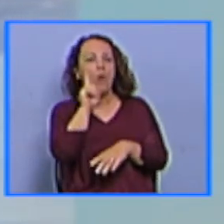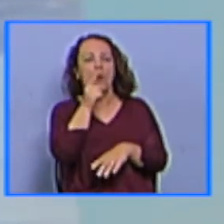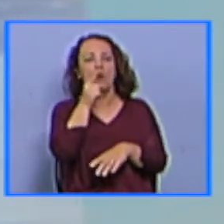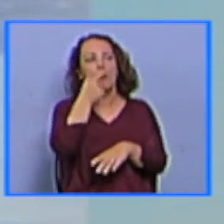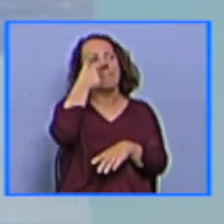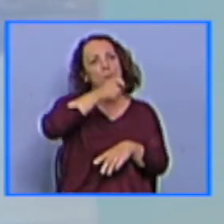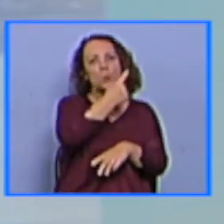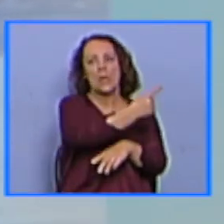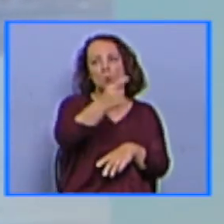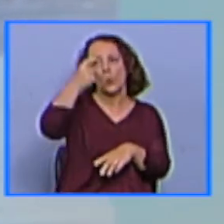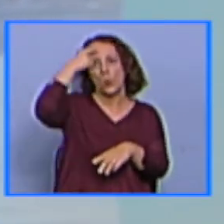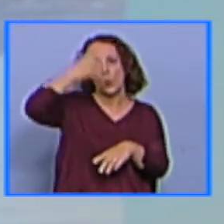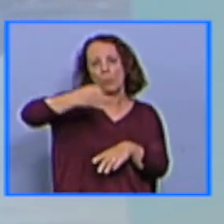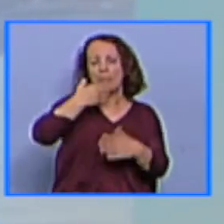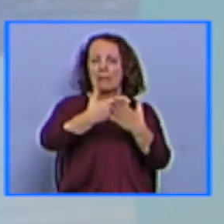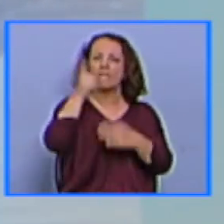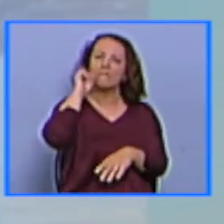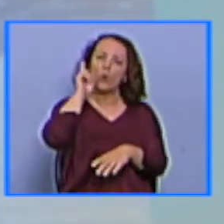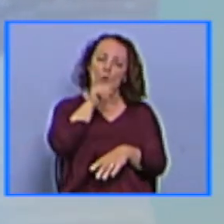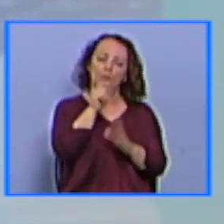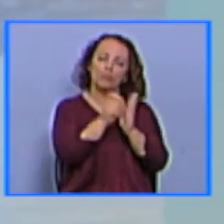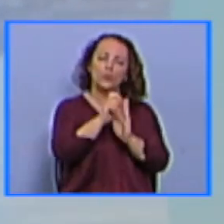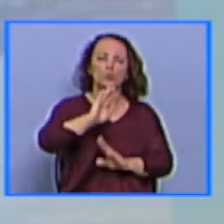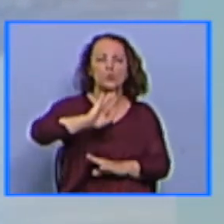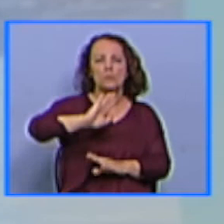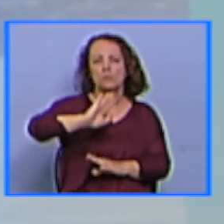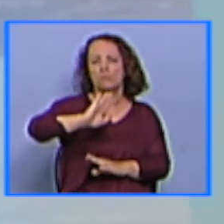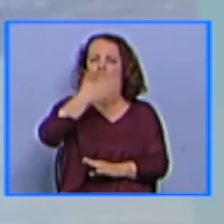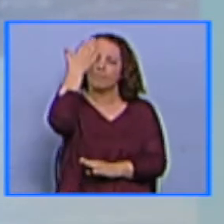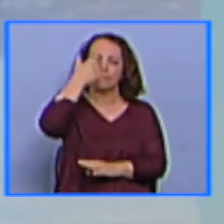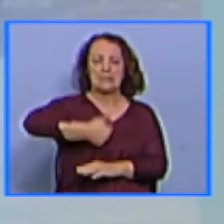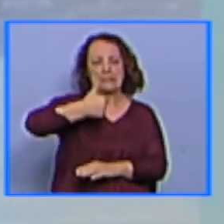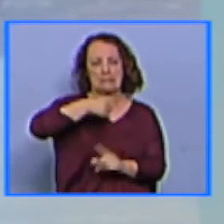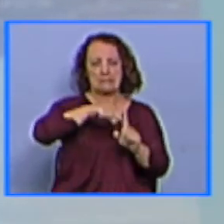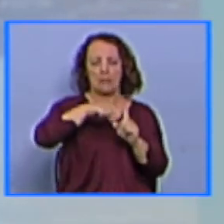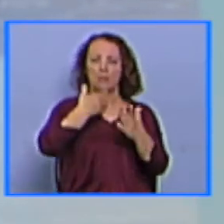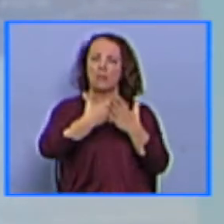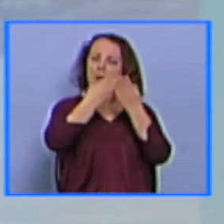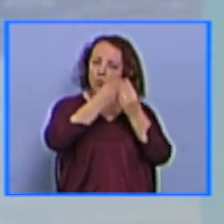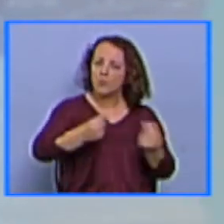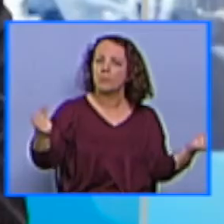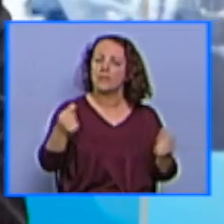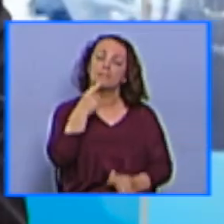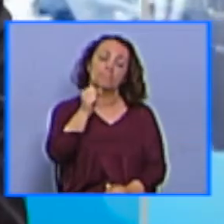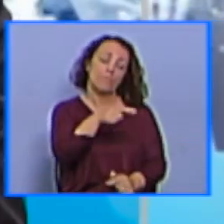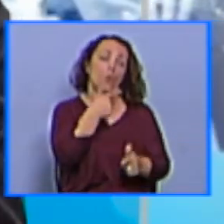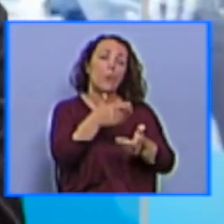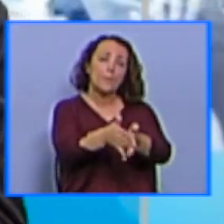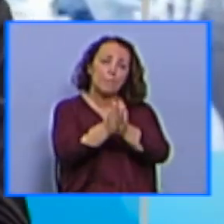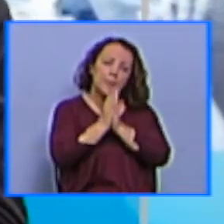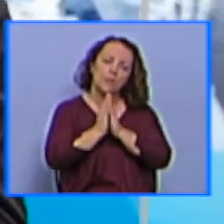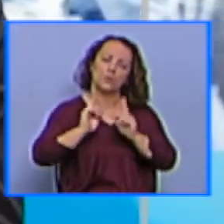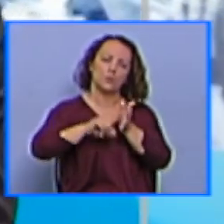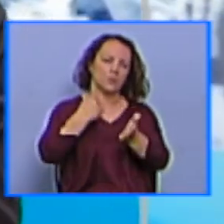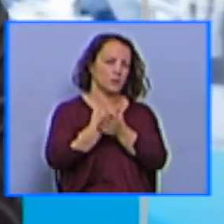cidadão. É o ponto fundamental para que este processo consiga ser ultrapassado. Sim, é um apelo constante,